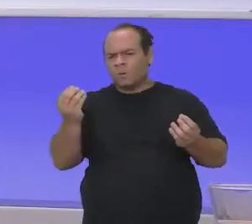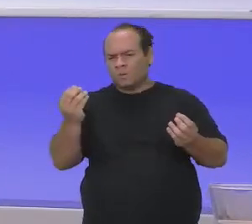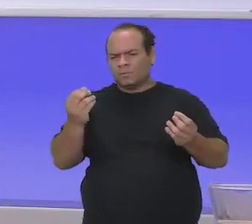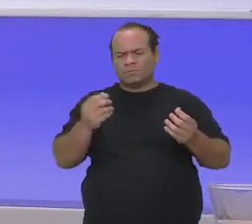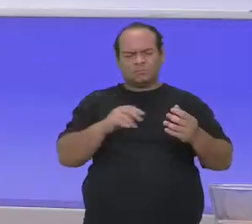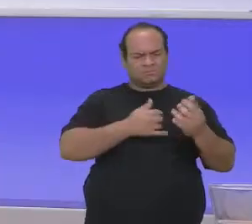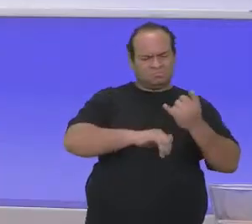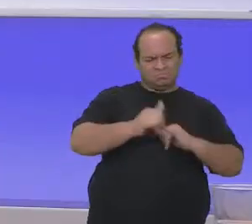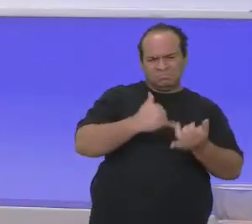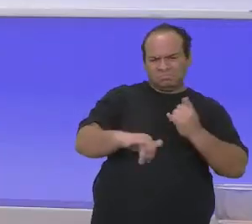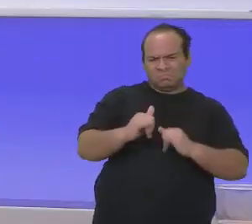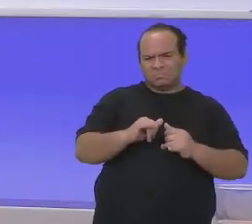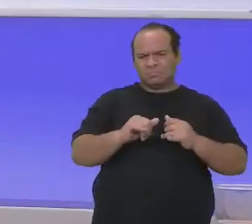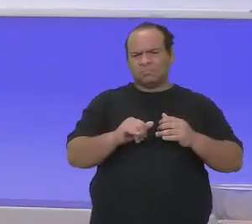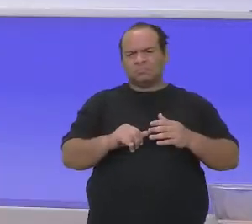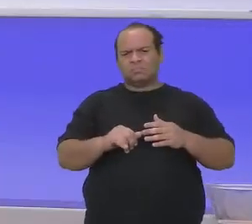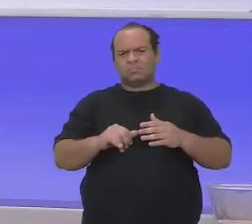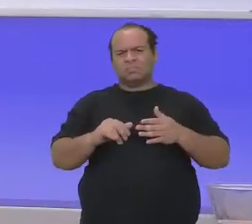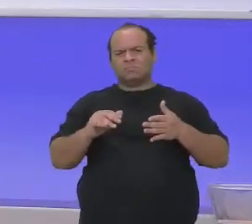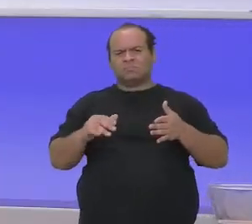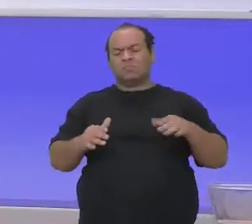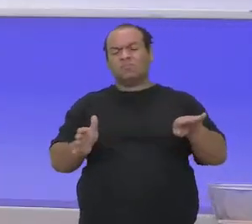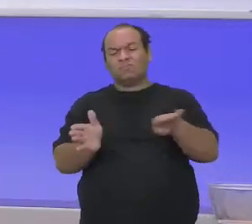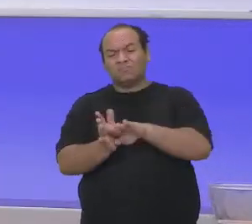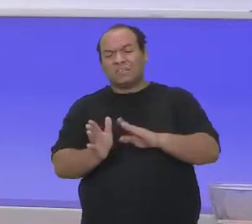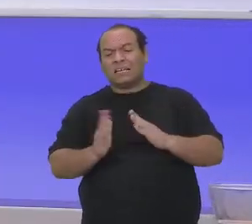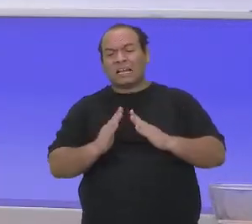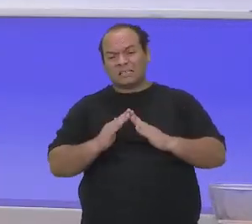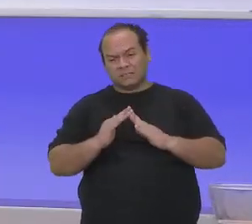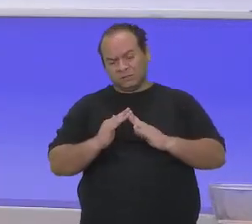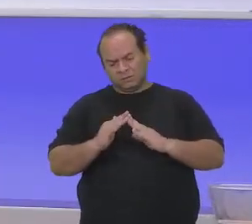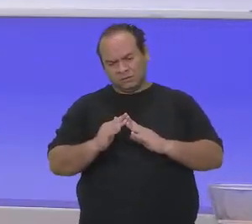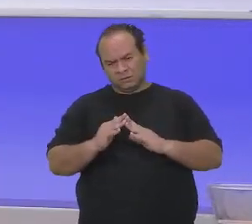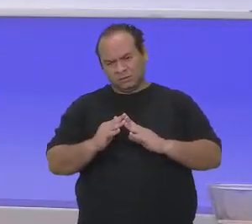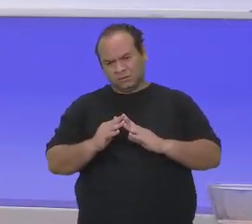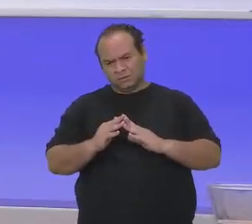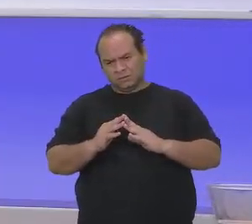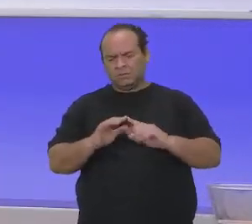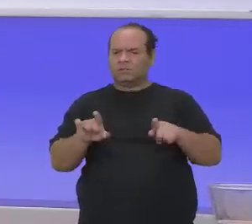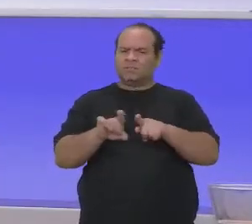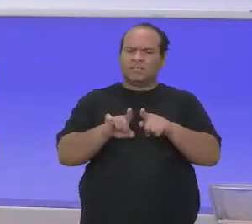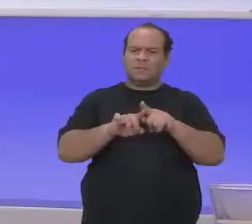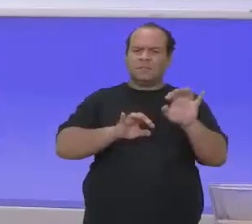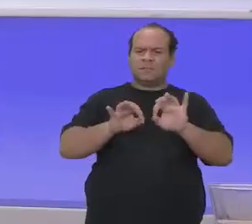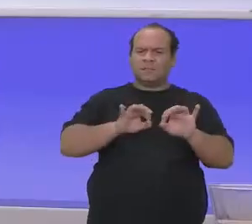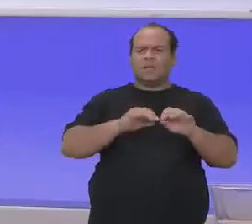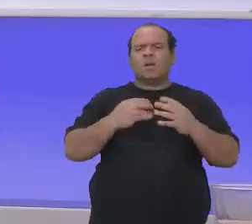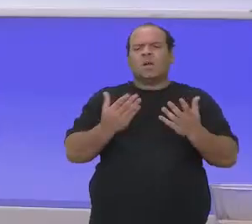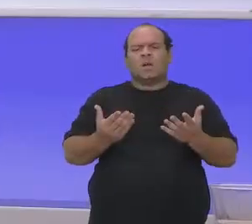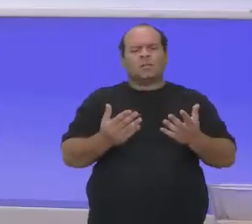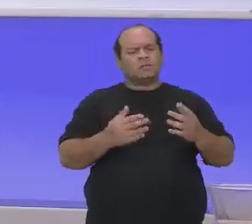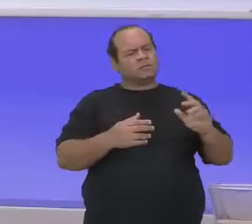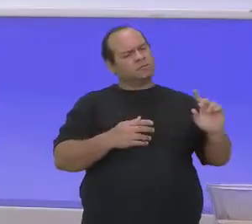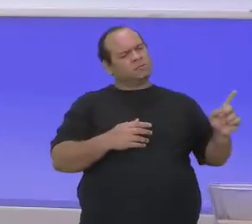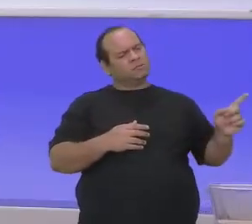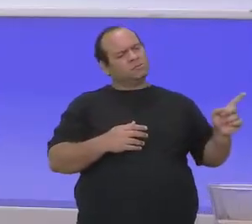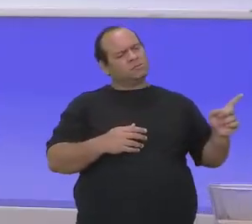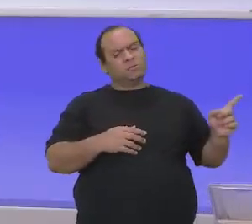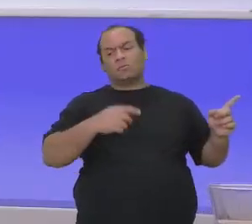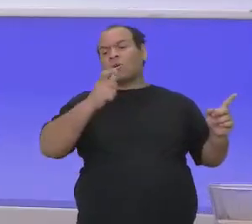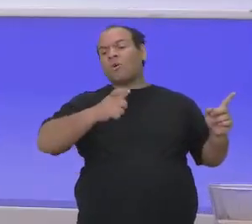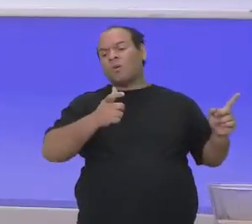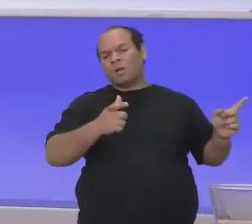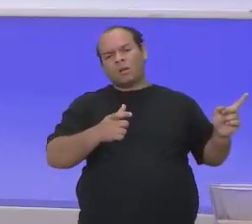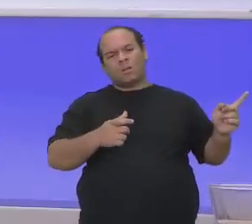essa energia chega até as nossas casas, né? Qual que é todo o caminho que ela percorre?